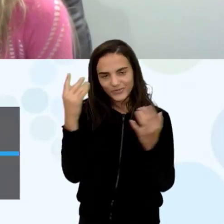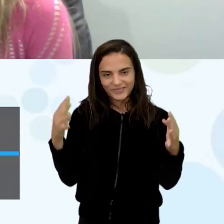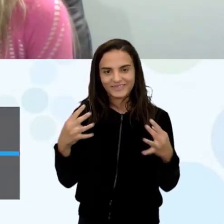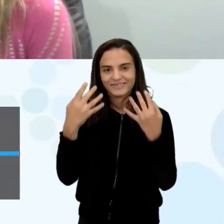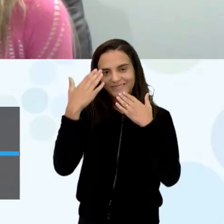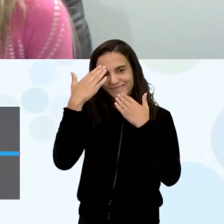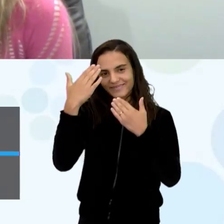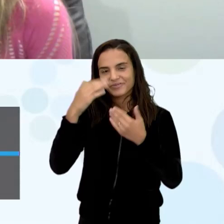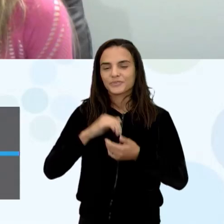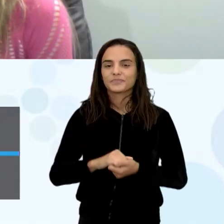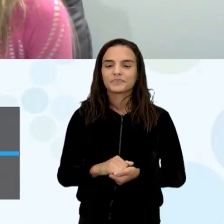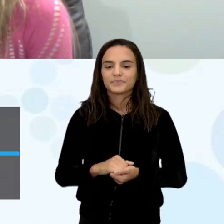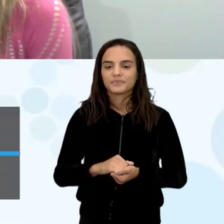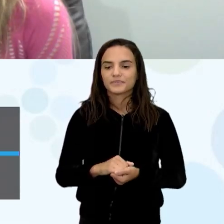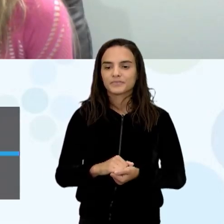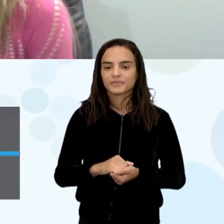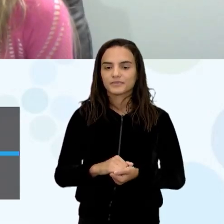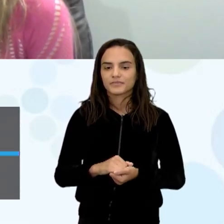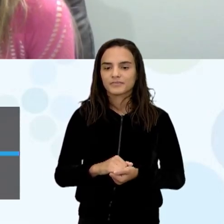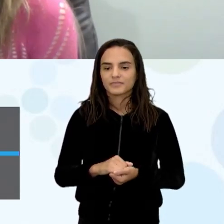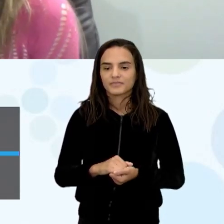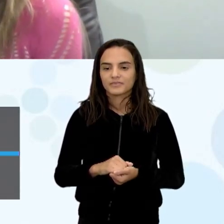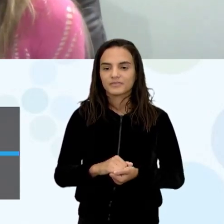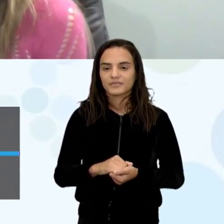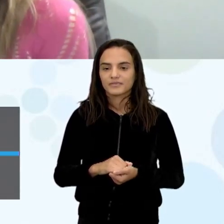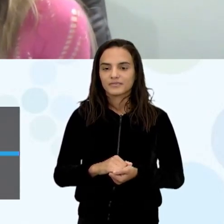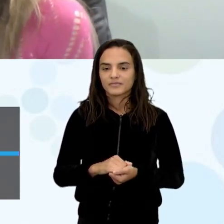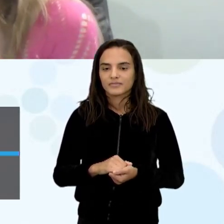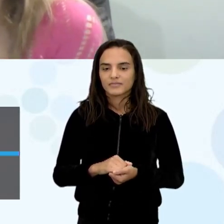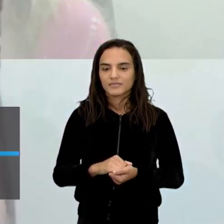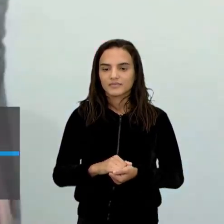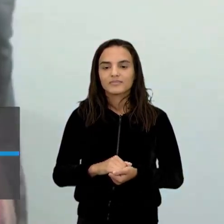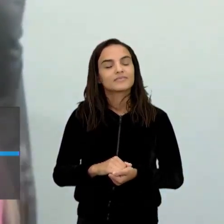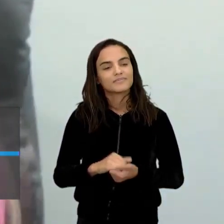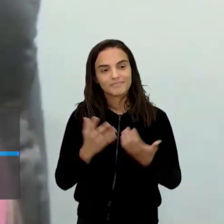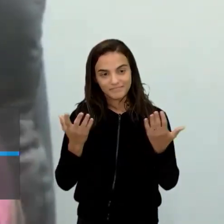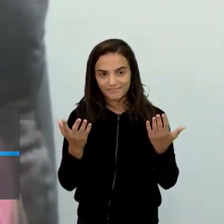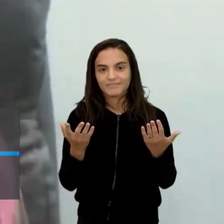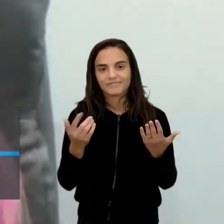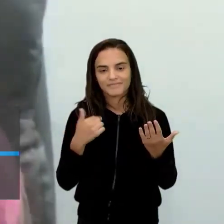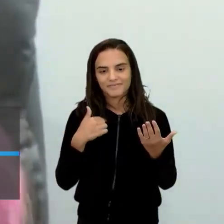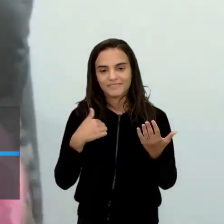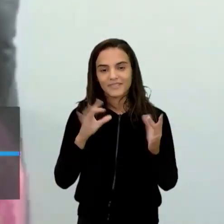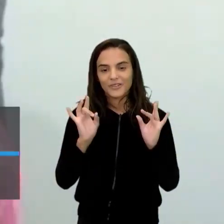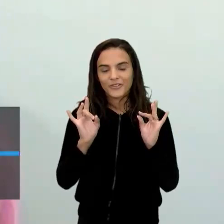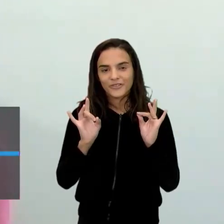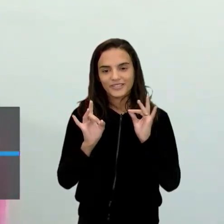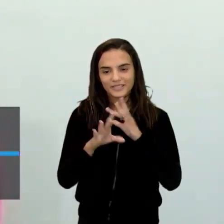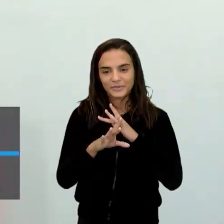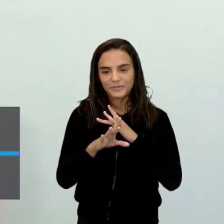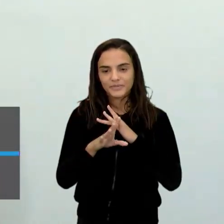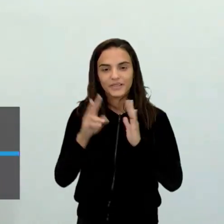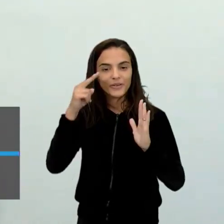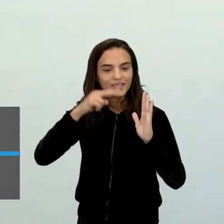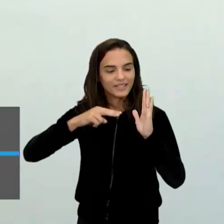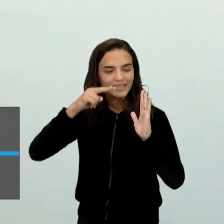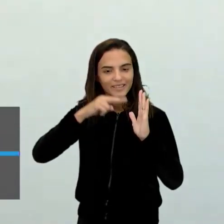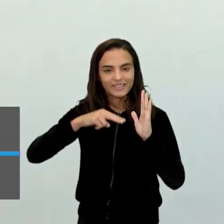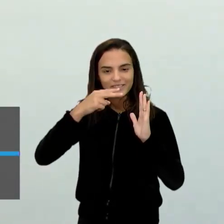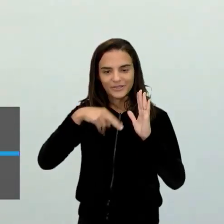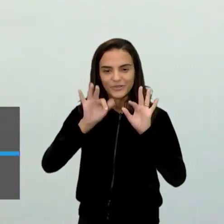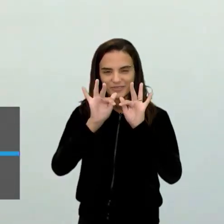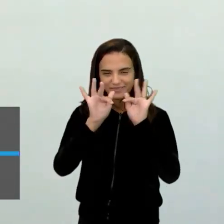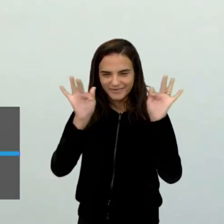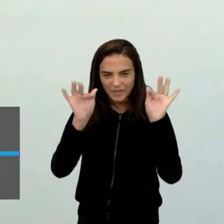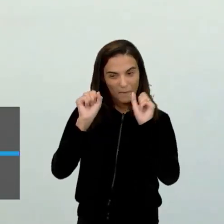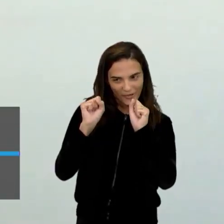vou te agradecer imensamente. Eu vou terminar lendo uma